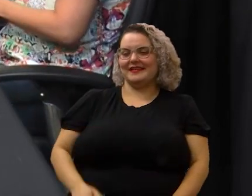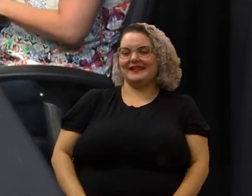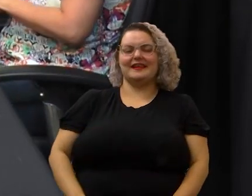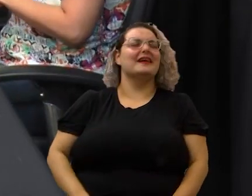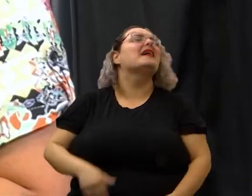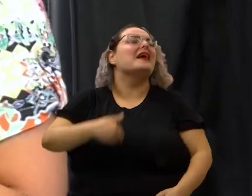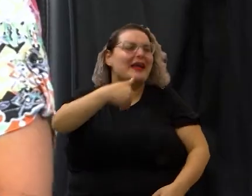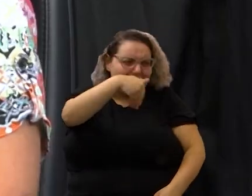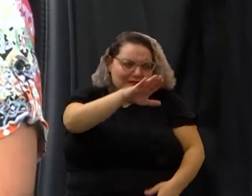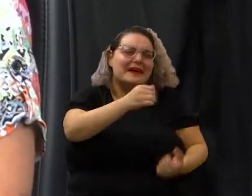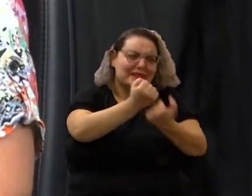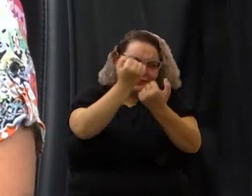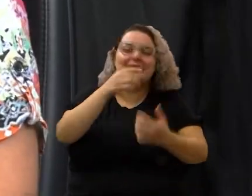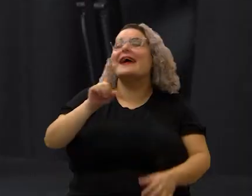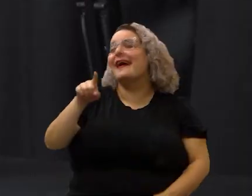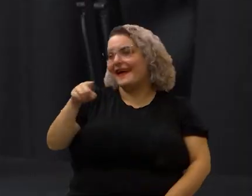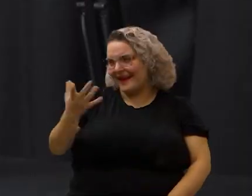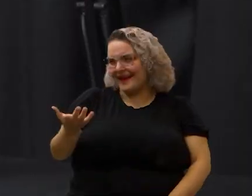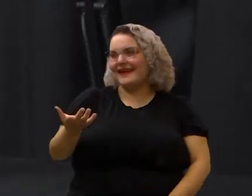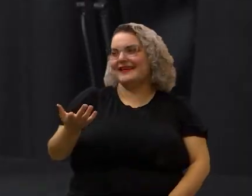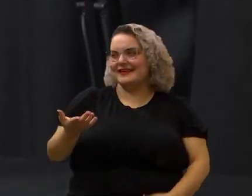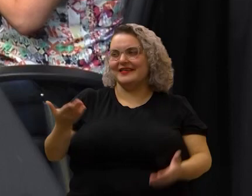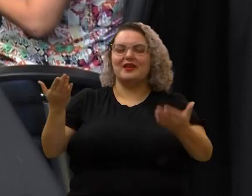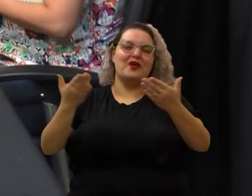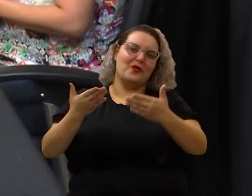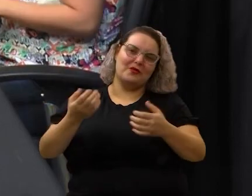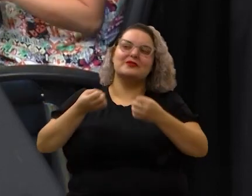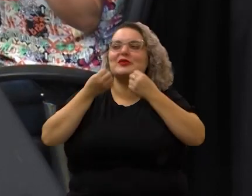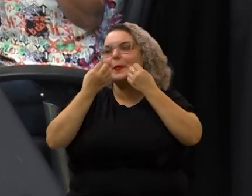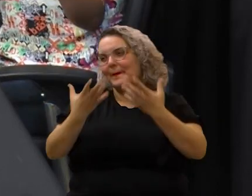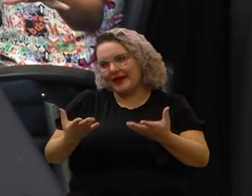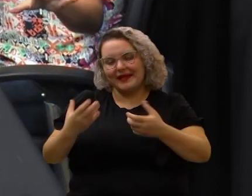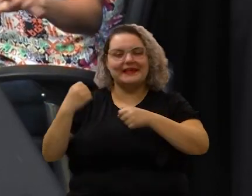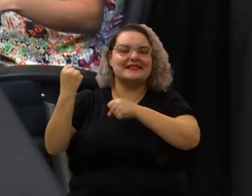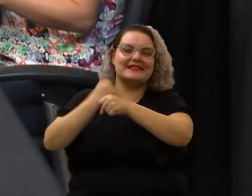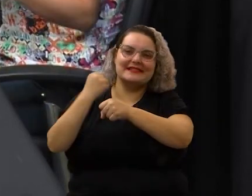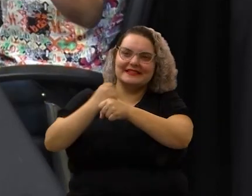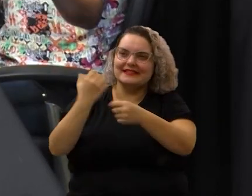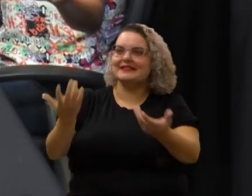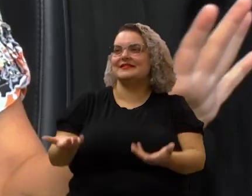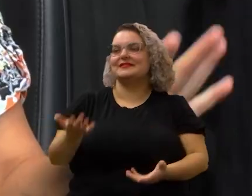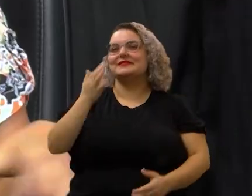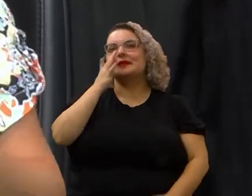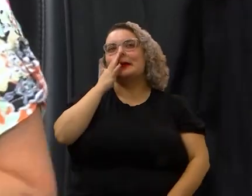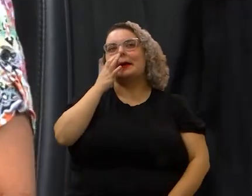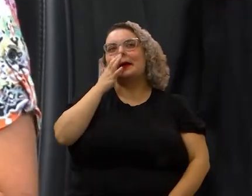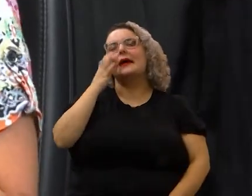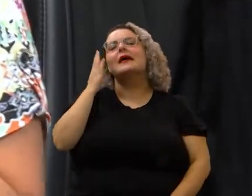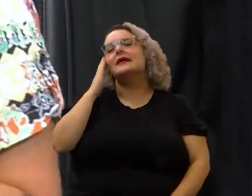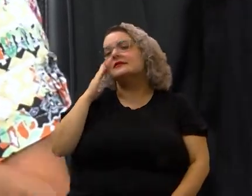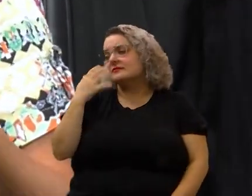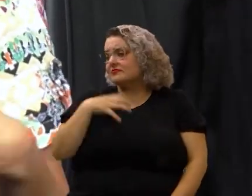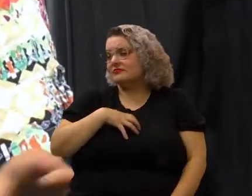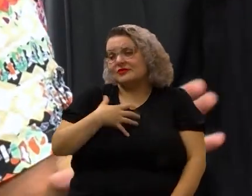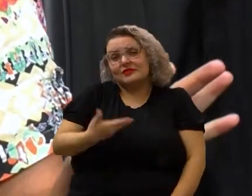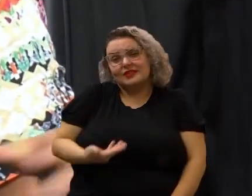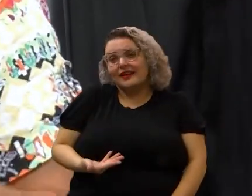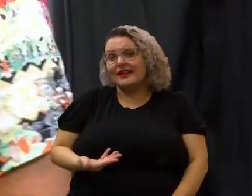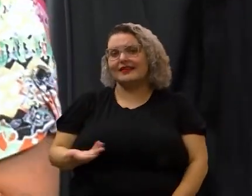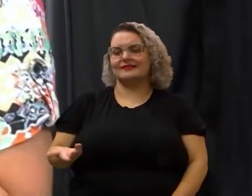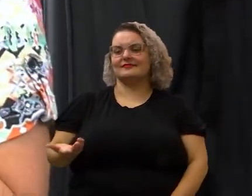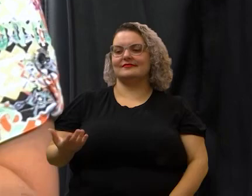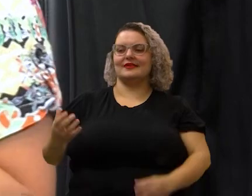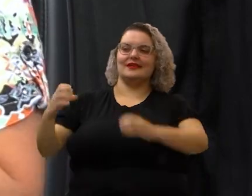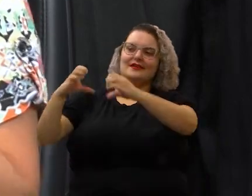A minha família... Vai que a gente te apoia. Minha família, assim, hoje a gente tá muito bem, já faz muitos anos, assim, que eles sabem como eu